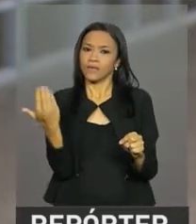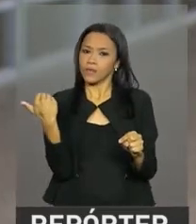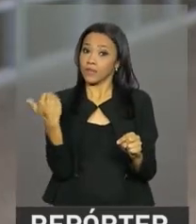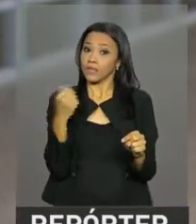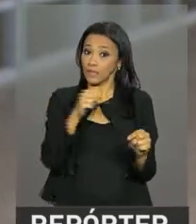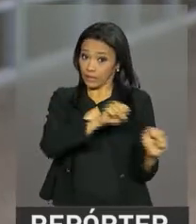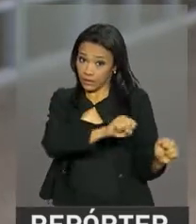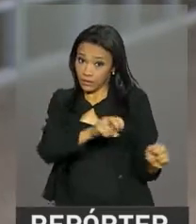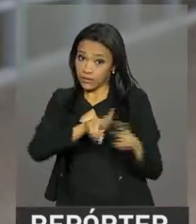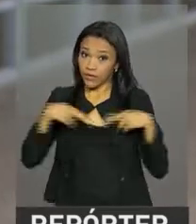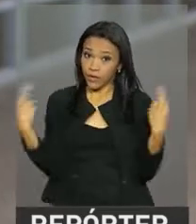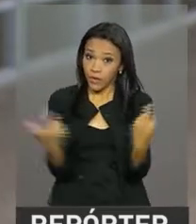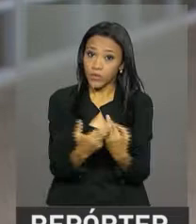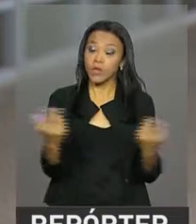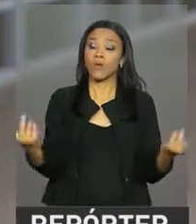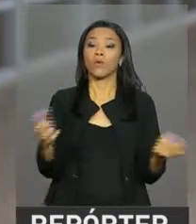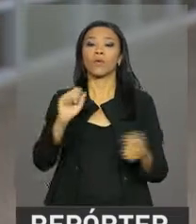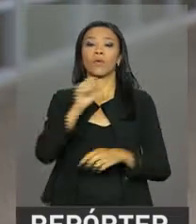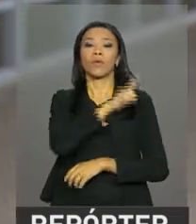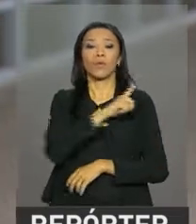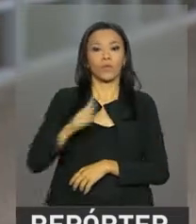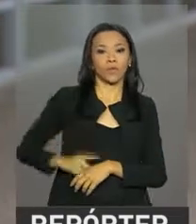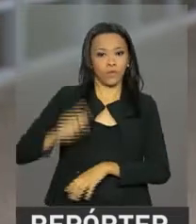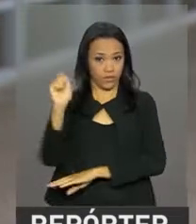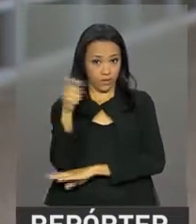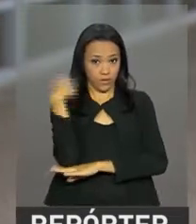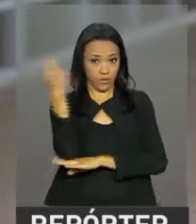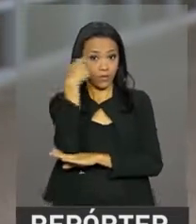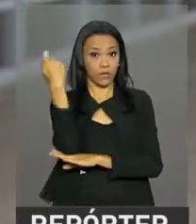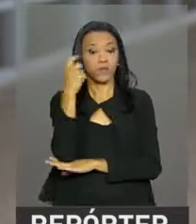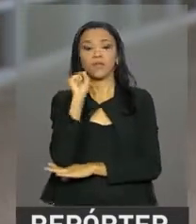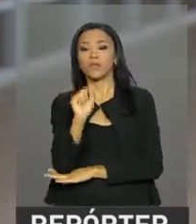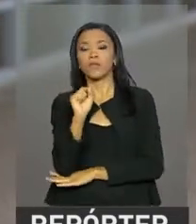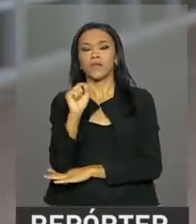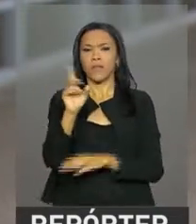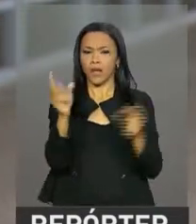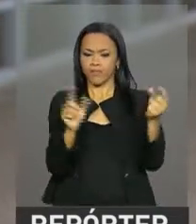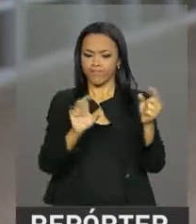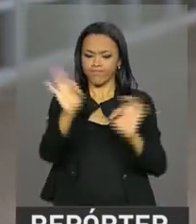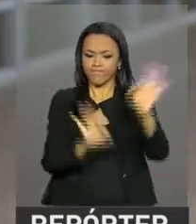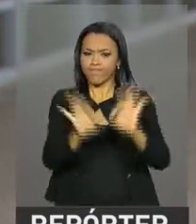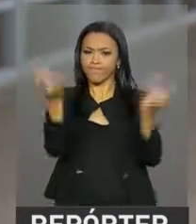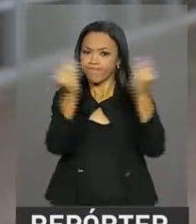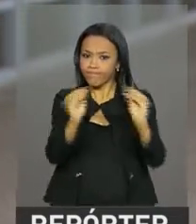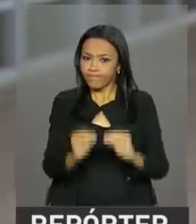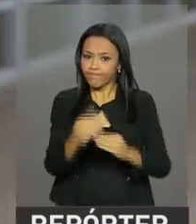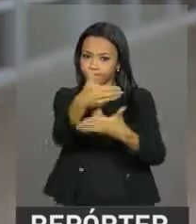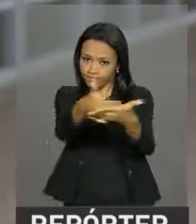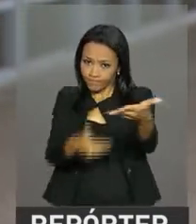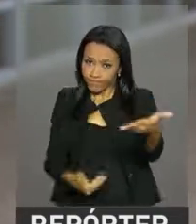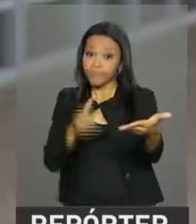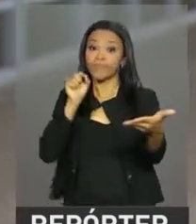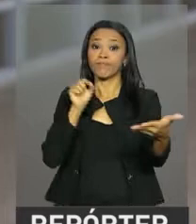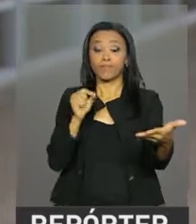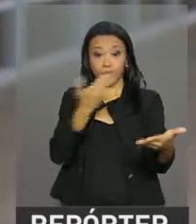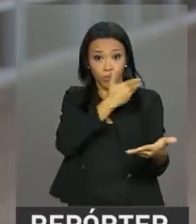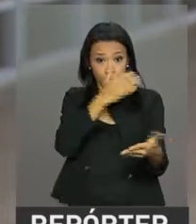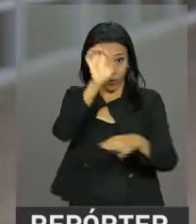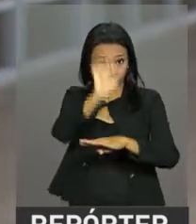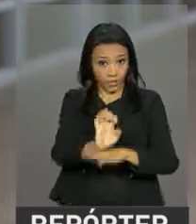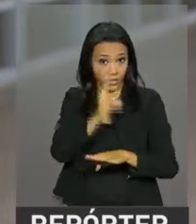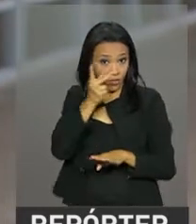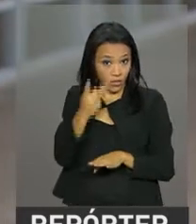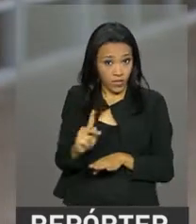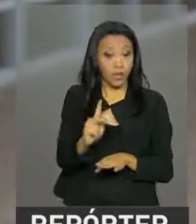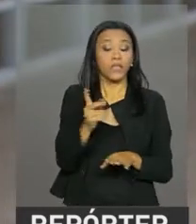do sul josé ivo sartori para definir aí com os planos para o estado após o encontro o ministro disse